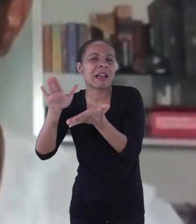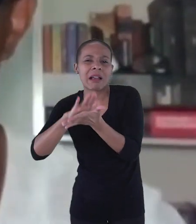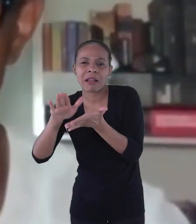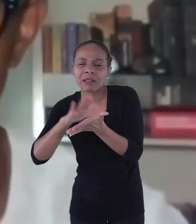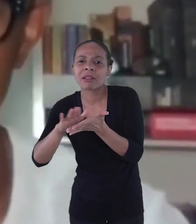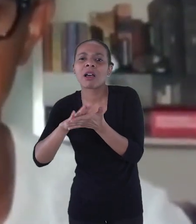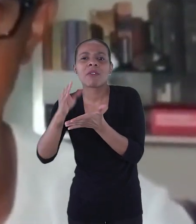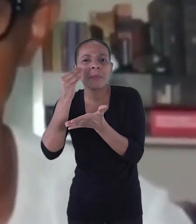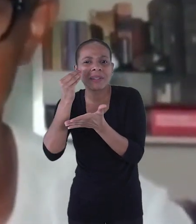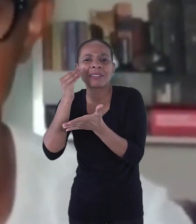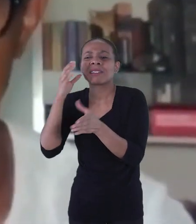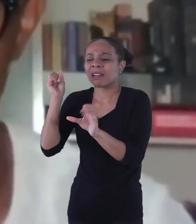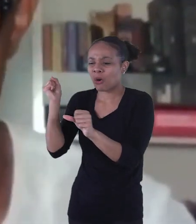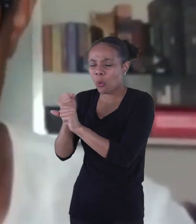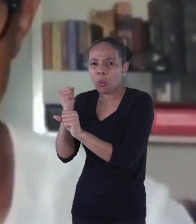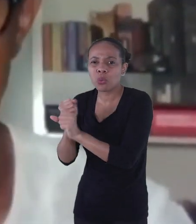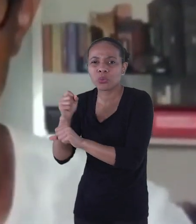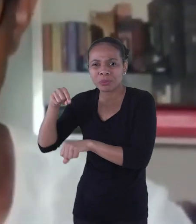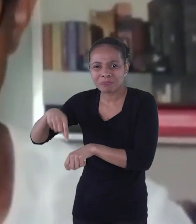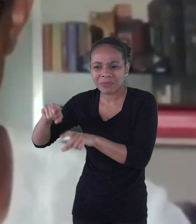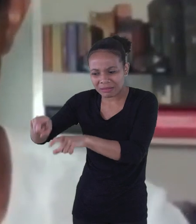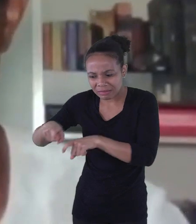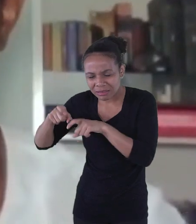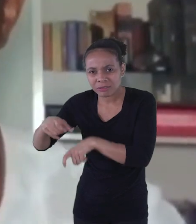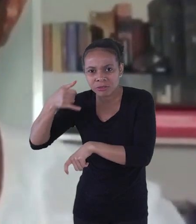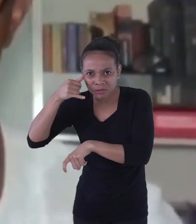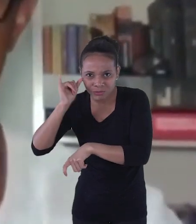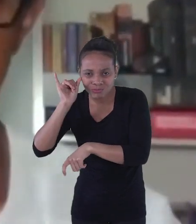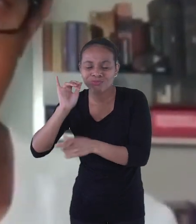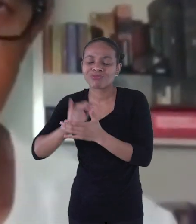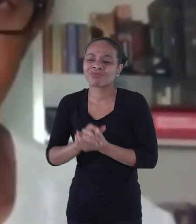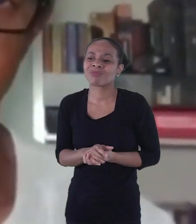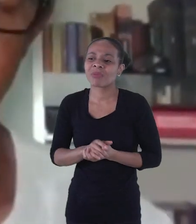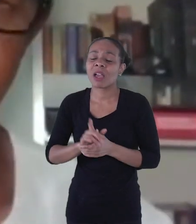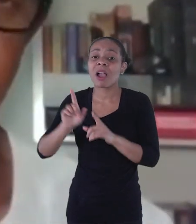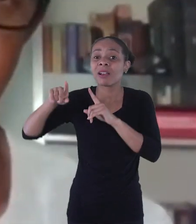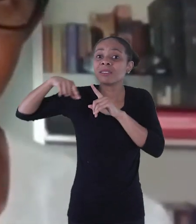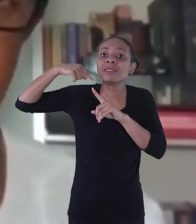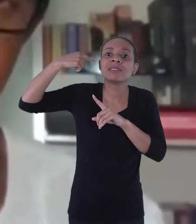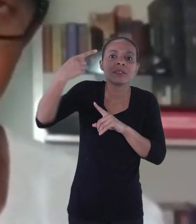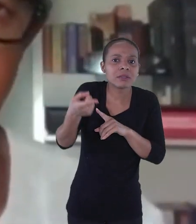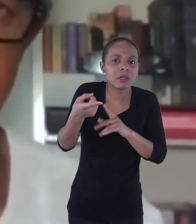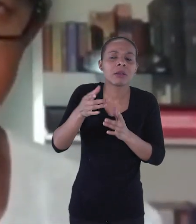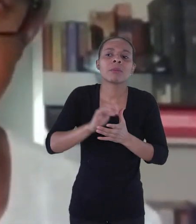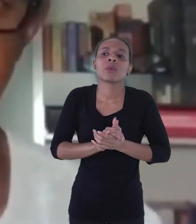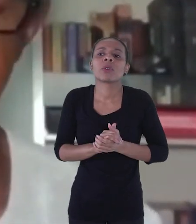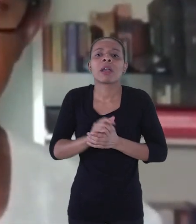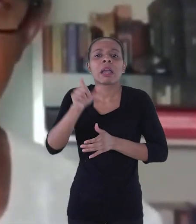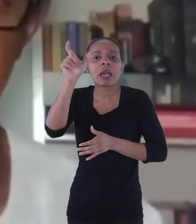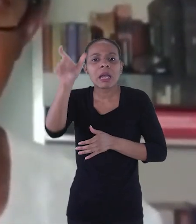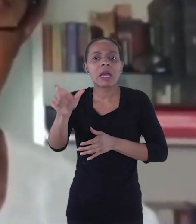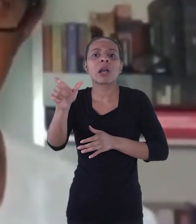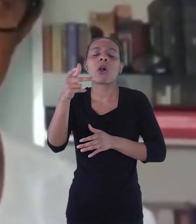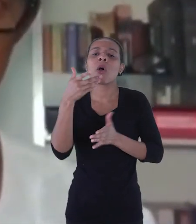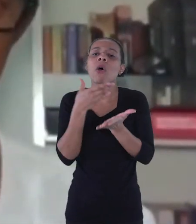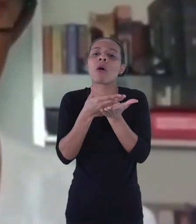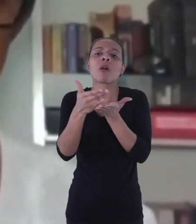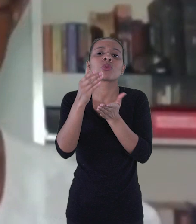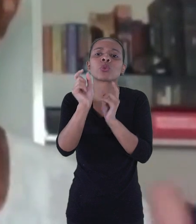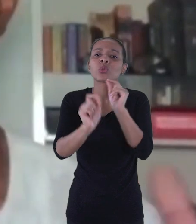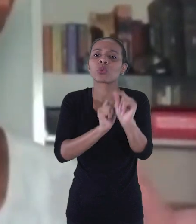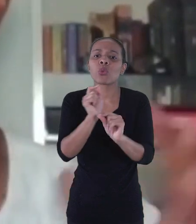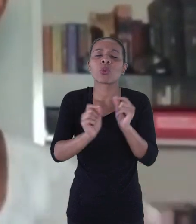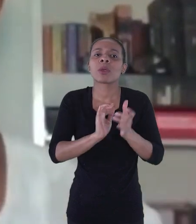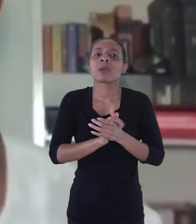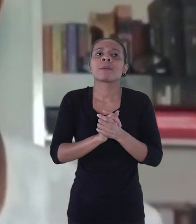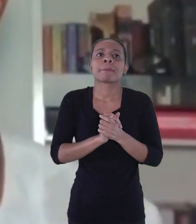o sítio de Parelheiros, ela pouco conseguiu isso. Depois ela entrou numa onda também e